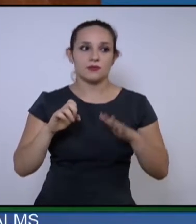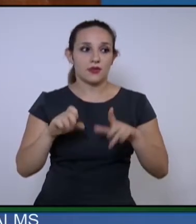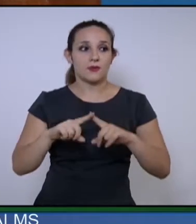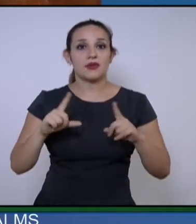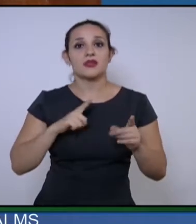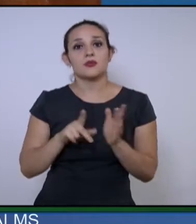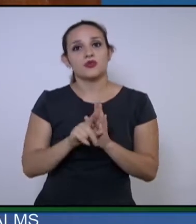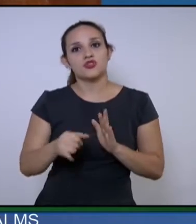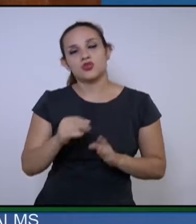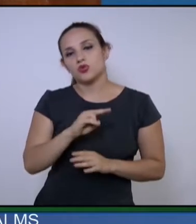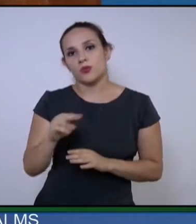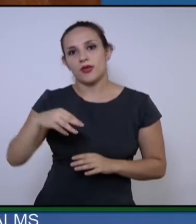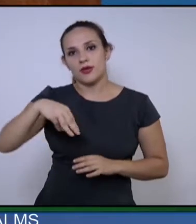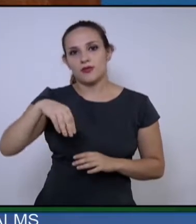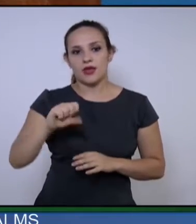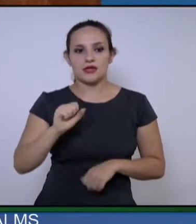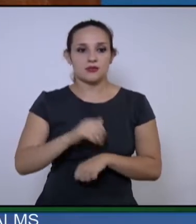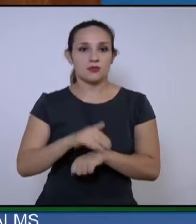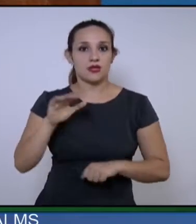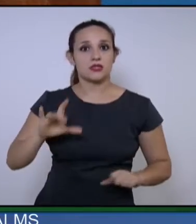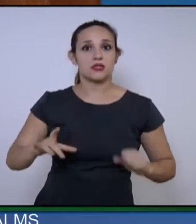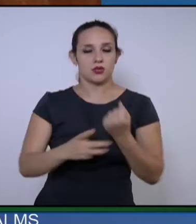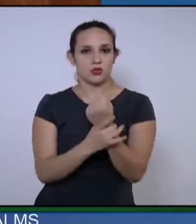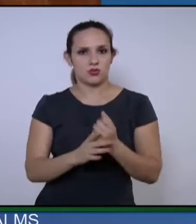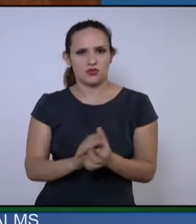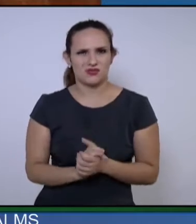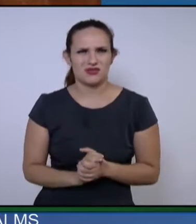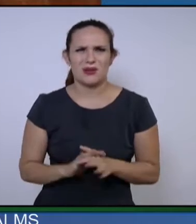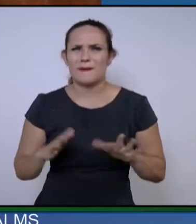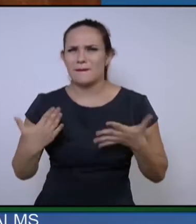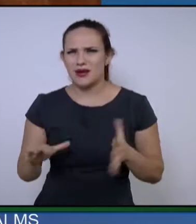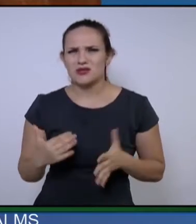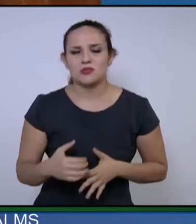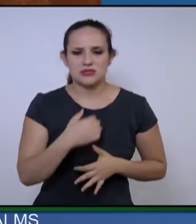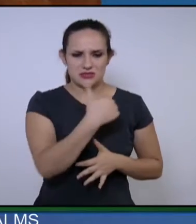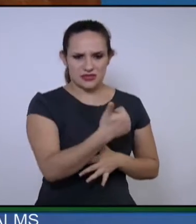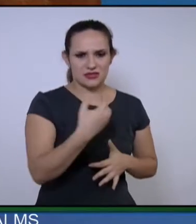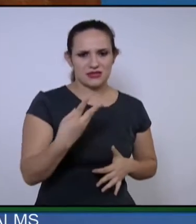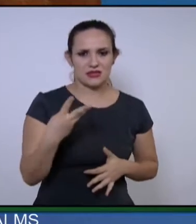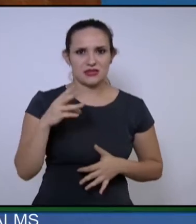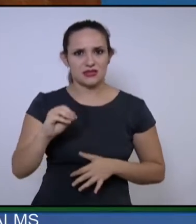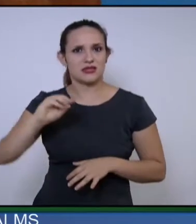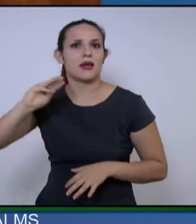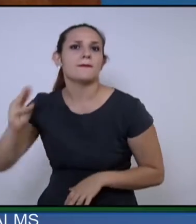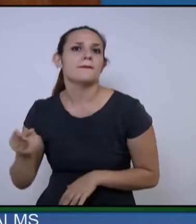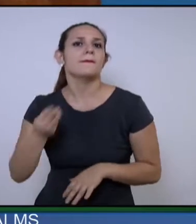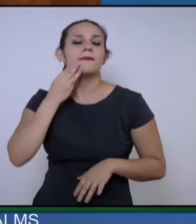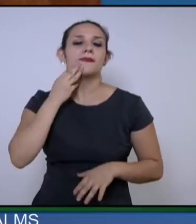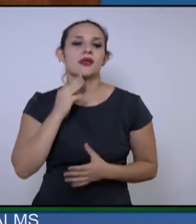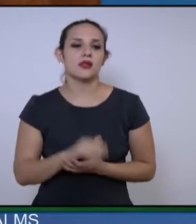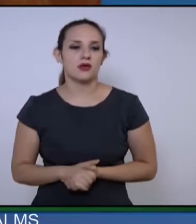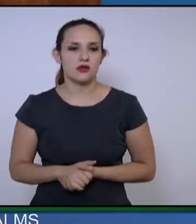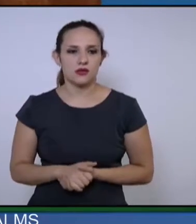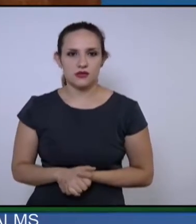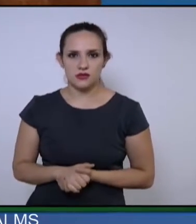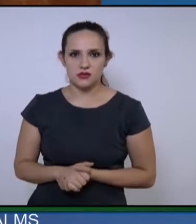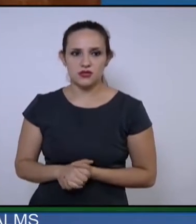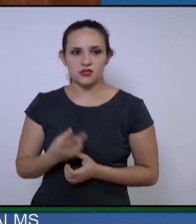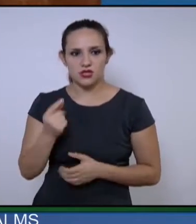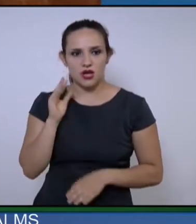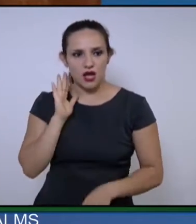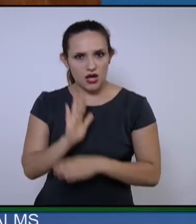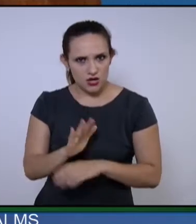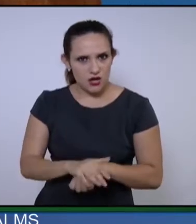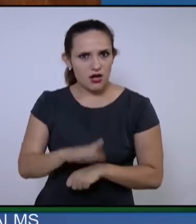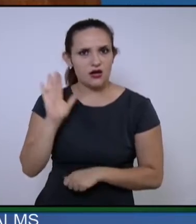chamado MS Mais Seguro, que é mais de 130 milhões de investimento da sua praticamente totalidade com recursos do